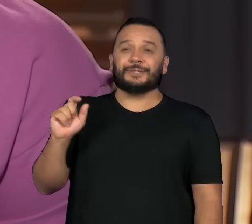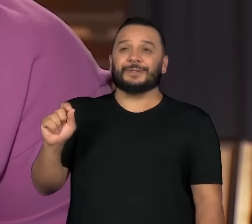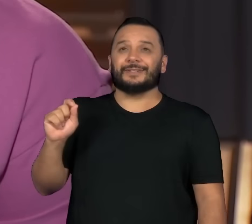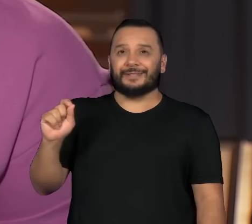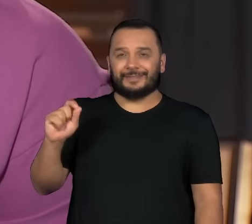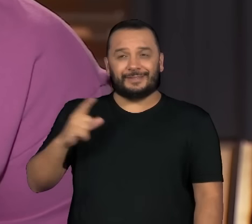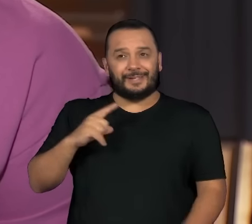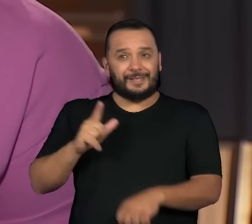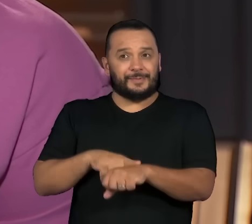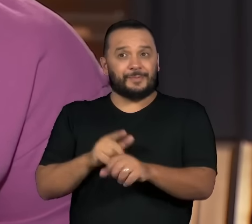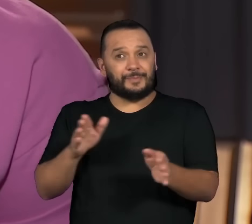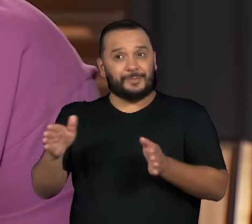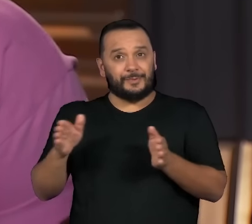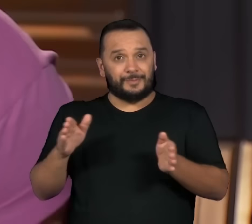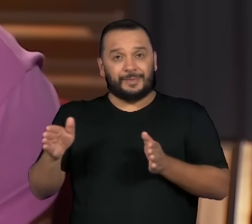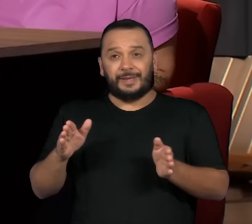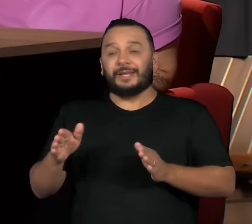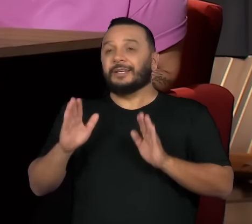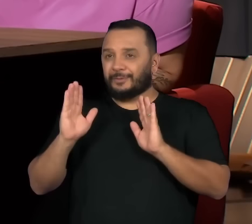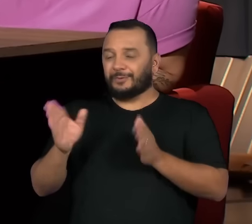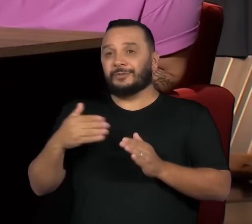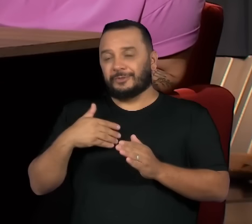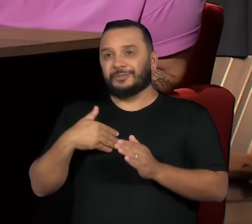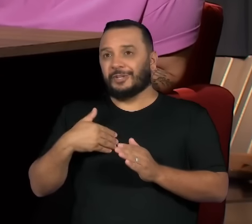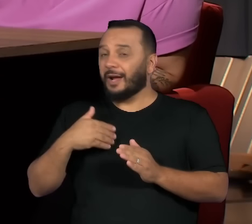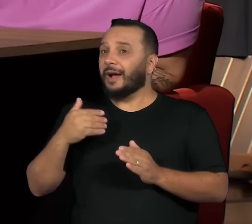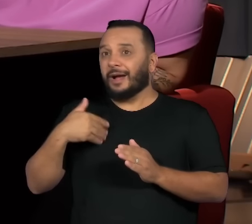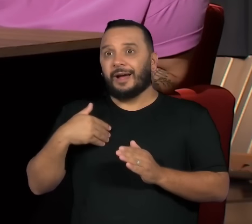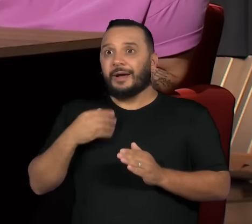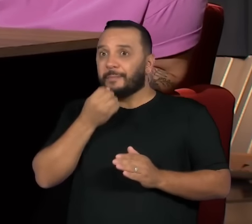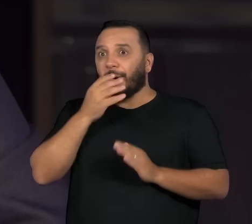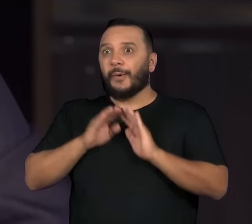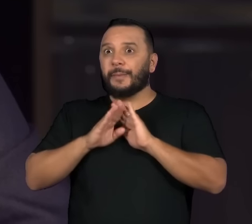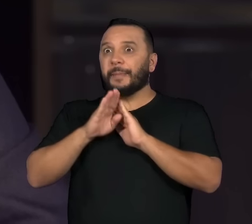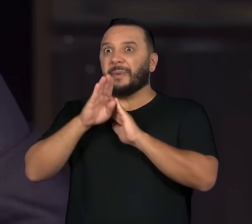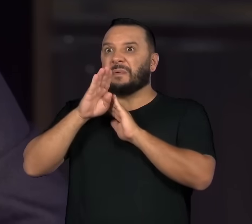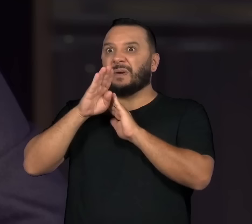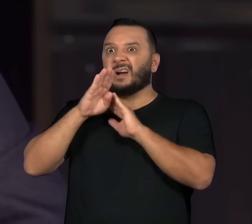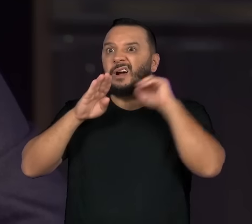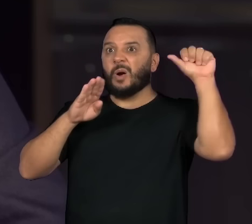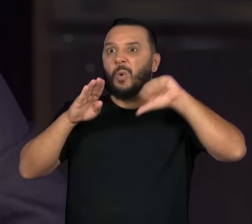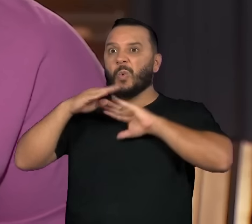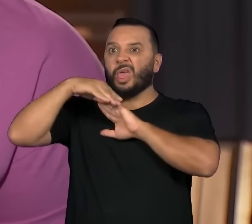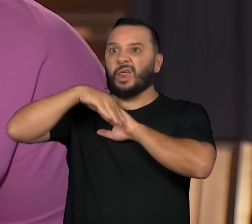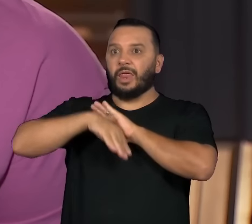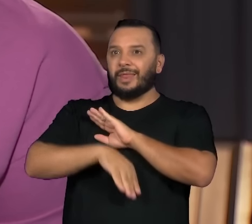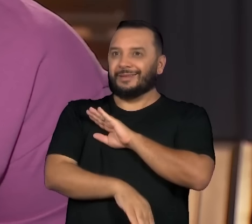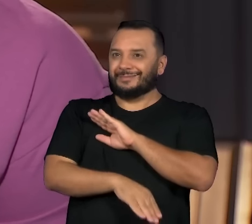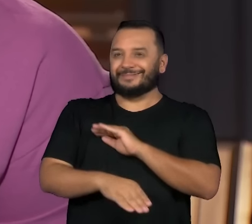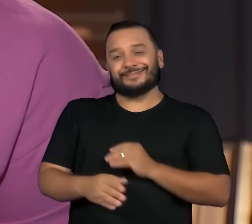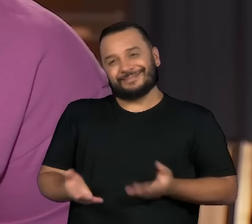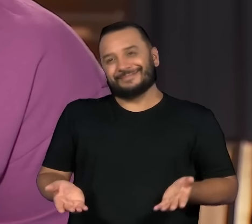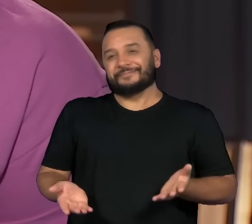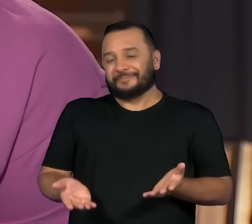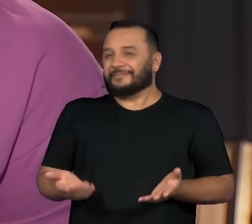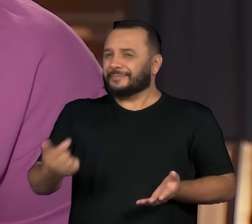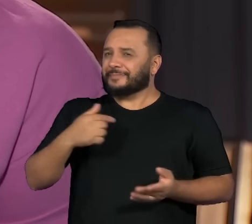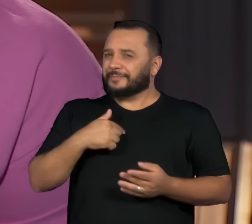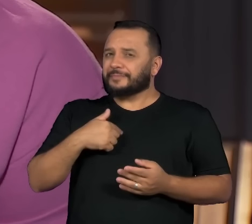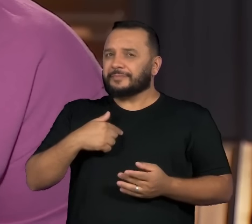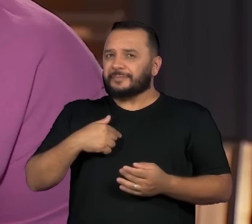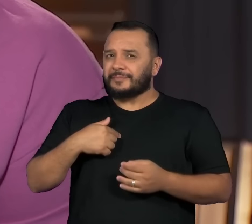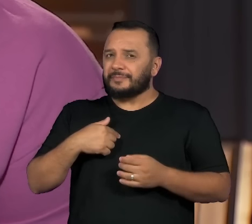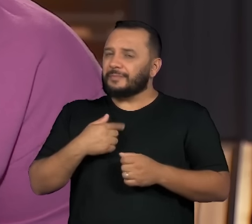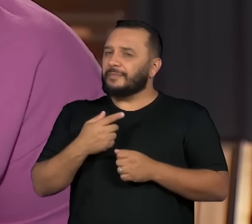tem uns momentos mais bads da história, ele desce uma ladeira. Sei, olha. Tem umas coisas assim. Eu procurei muito...